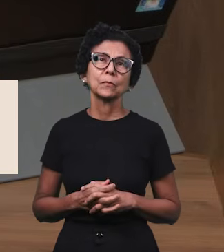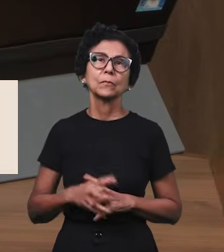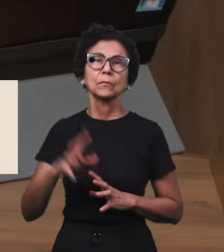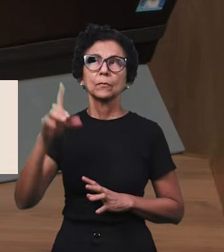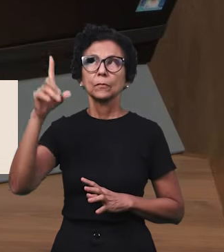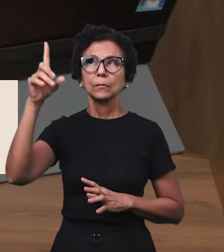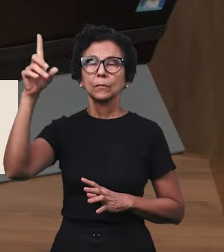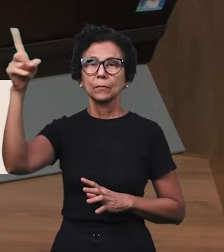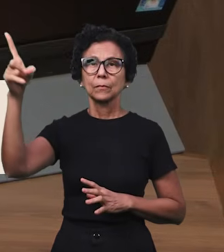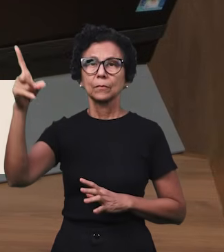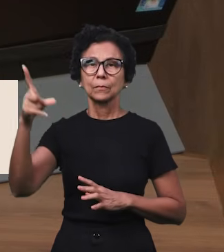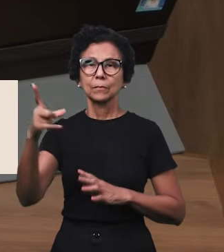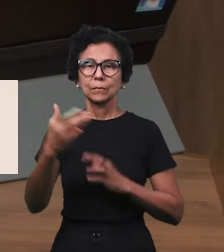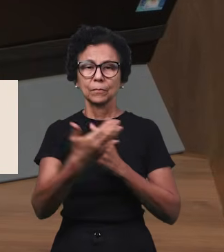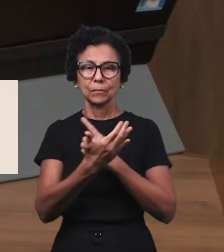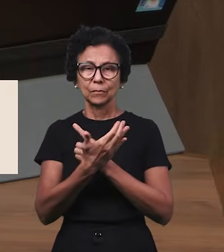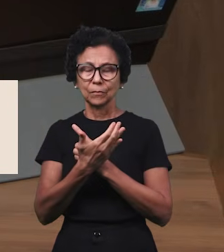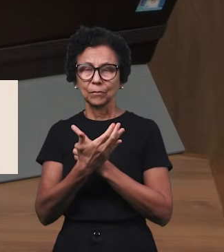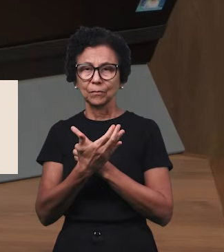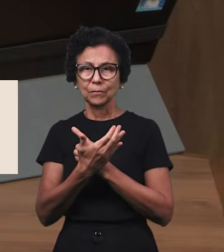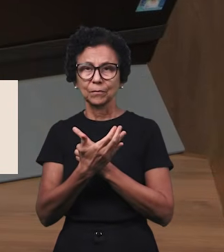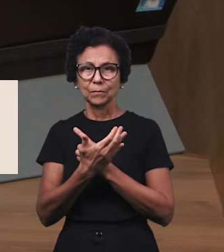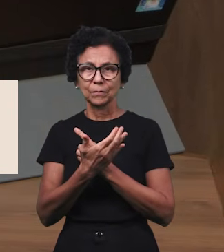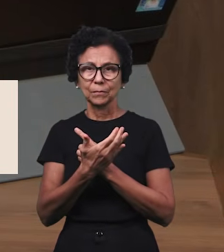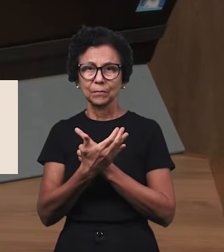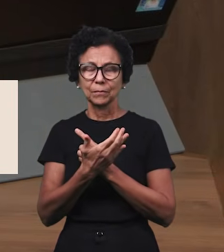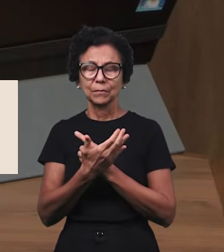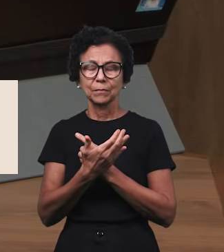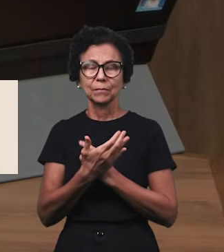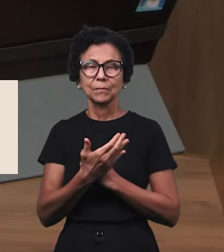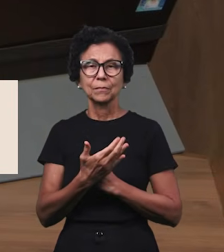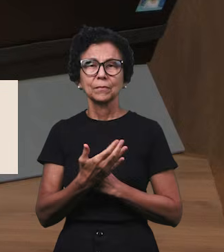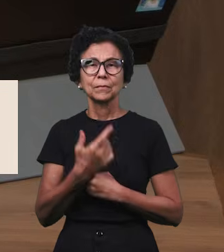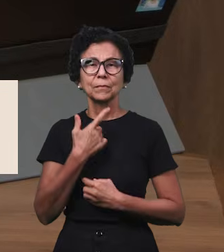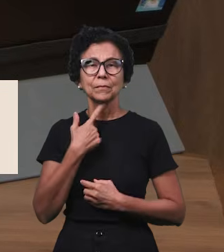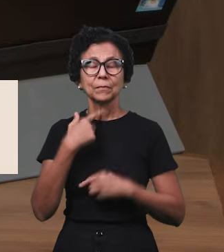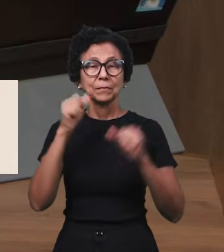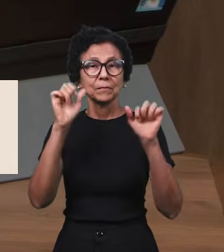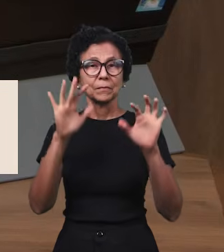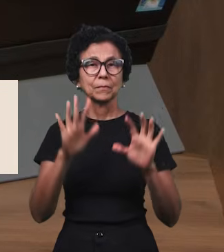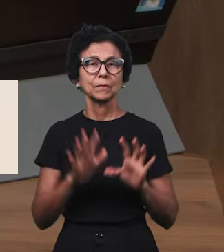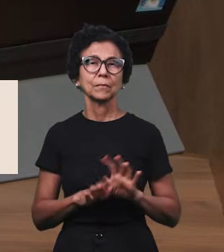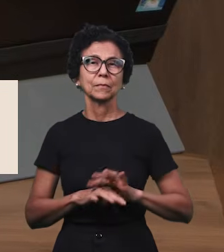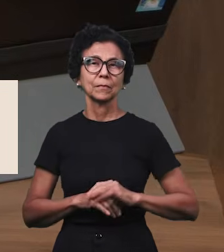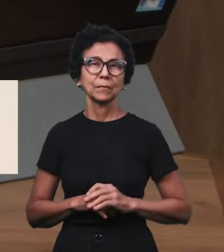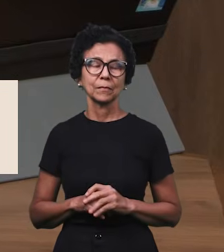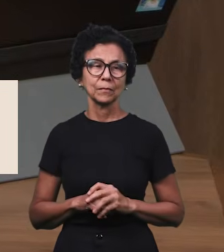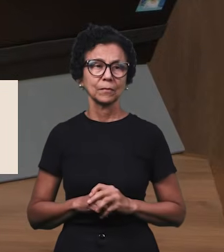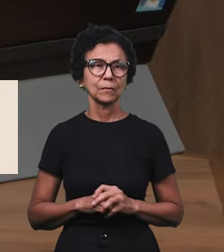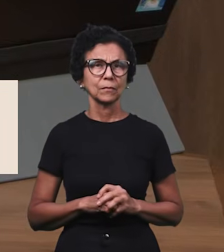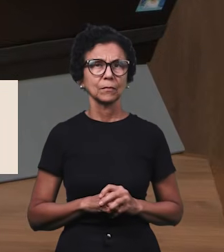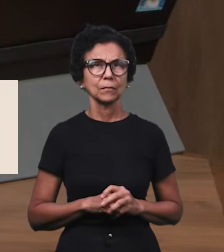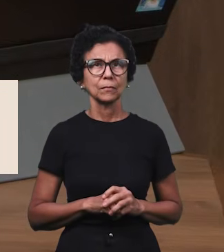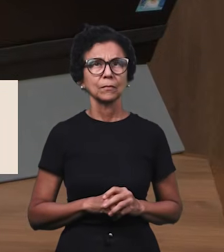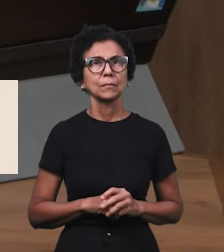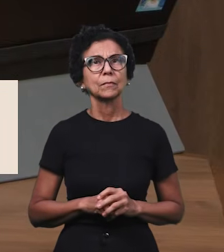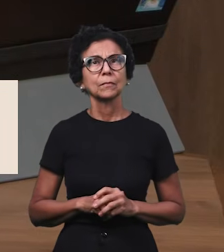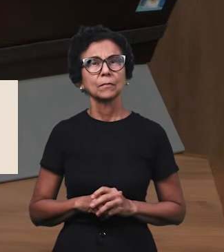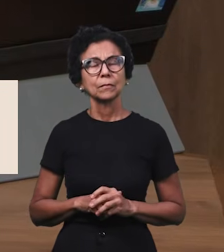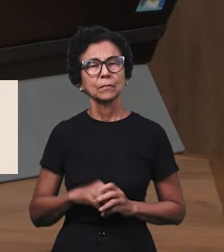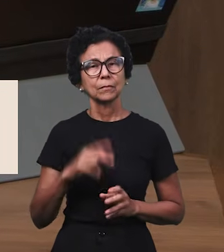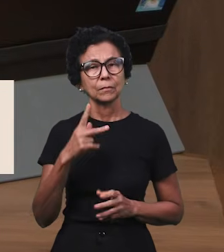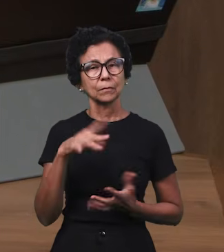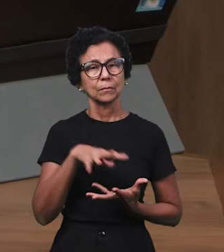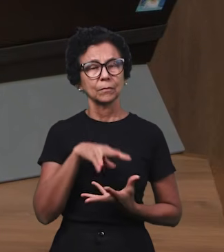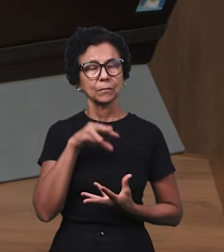o Deus que te aconselha é o Deus que te guarda, é o Deus que te protege, é o Deus que te quer bem. e é o Deus que quer livrar não só o seu corpo,